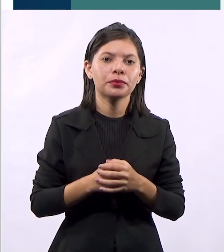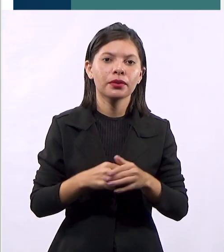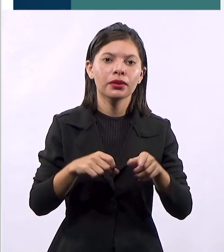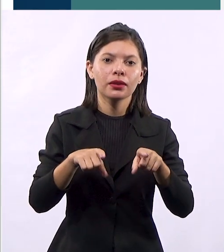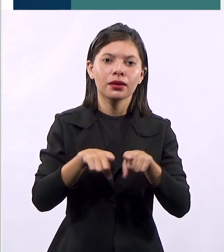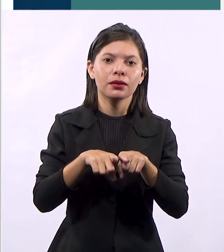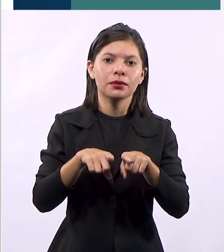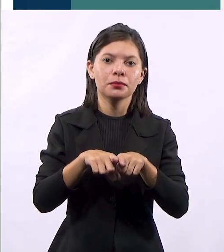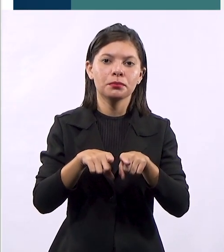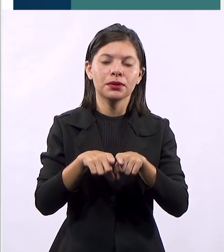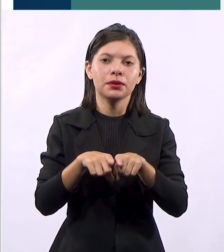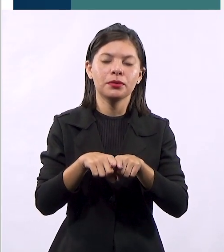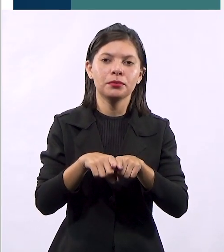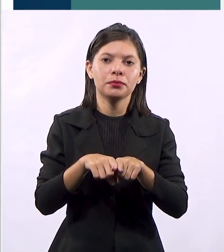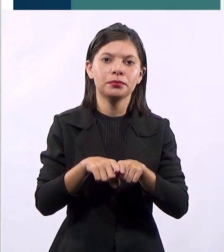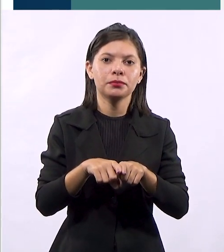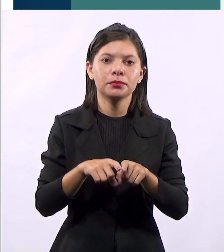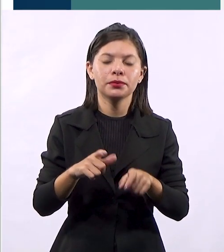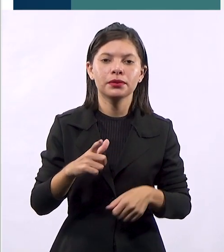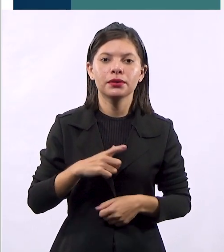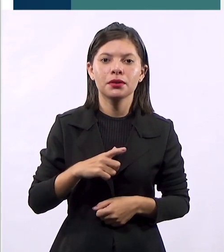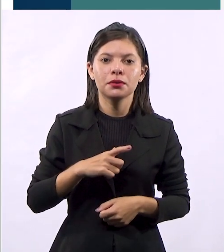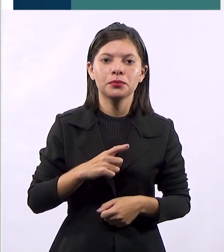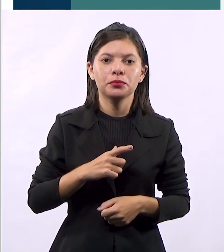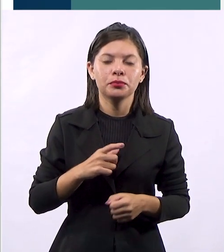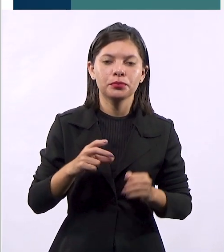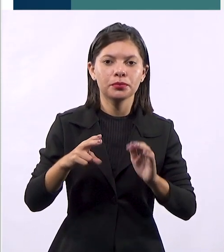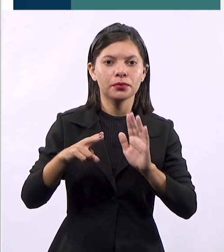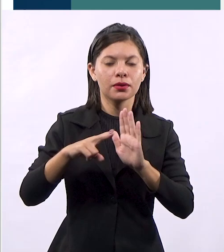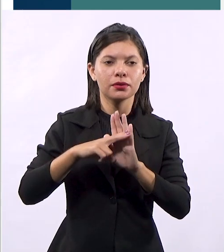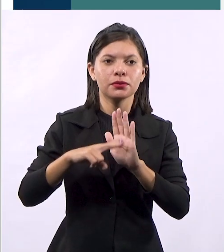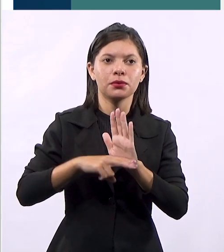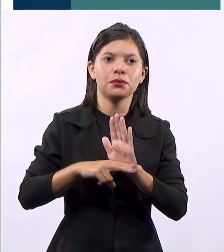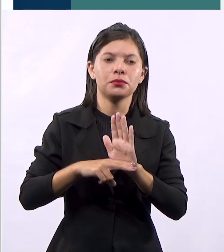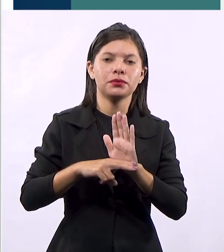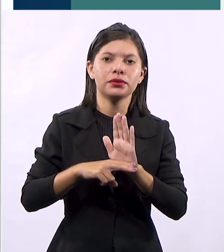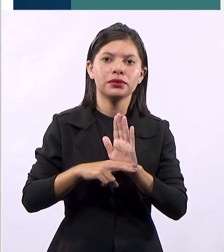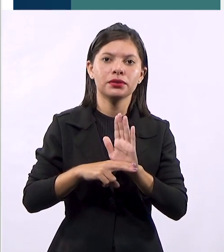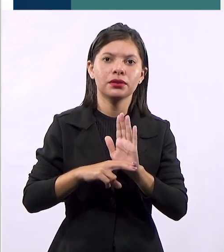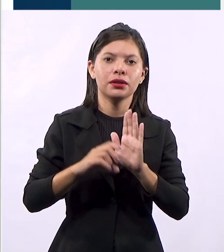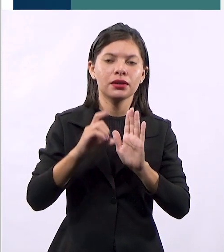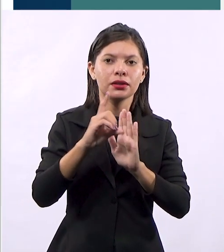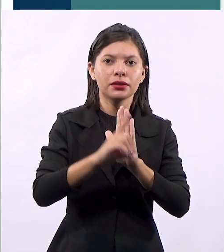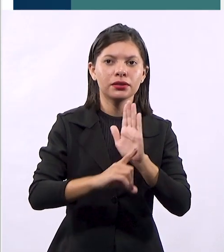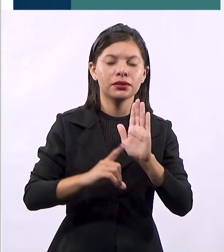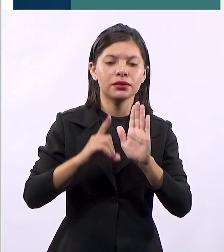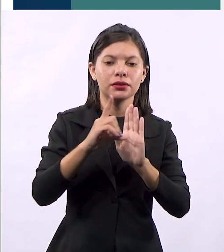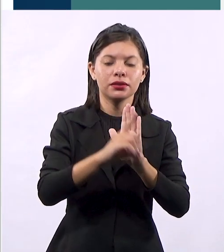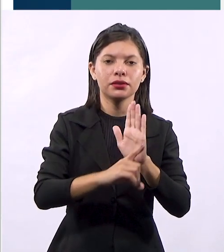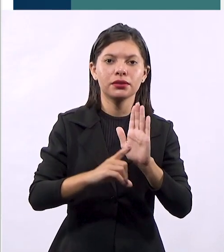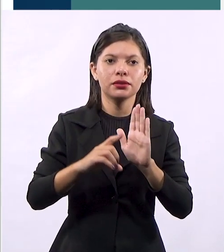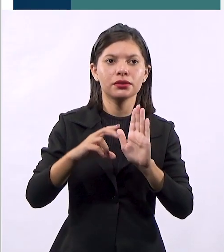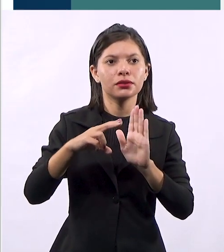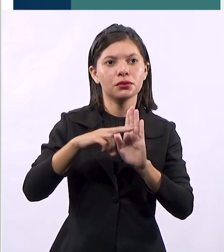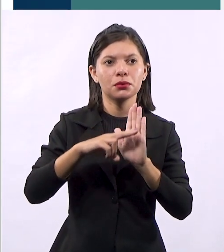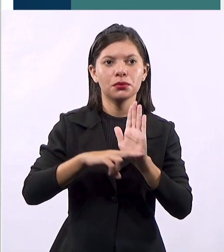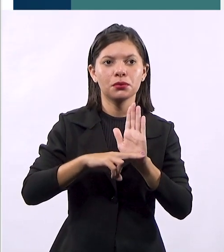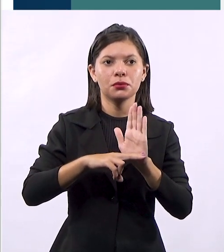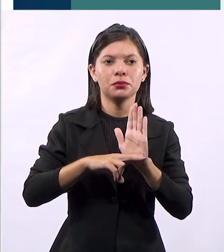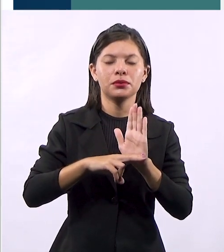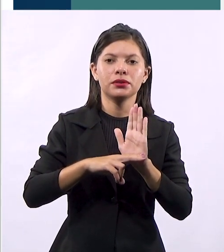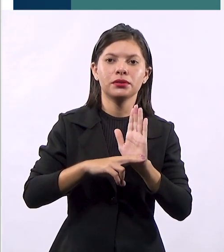também rege várias práticas, várias garantias para a educação, previsto na